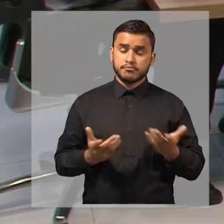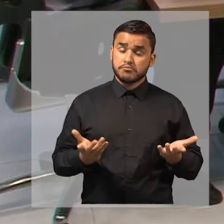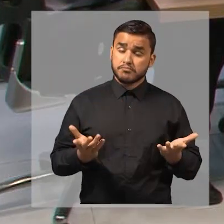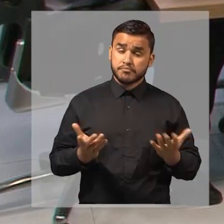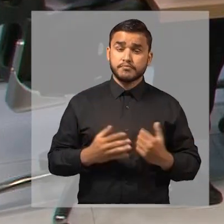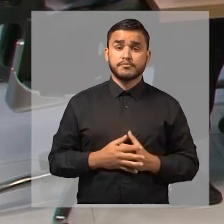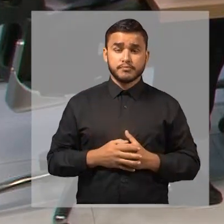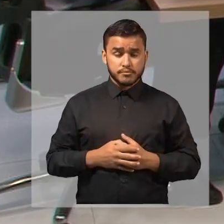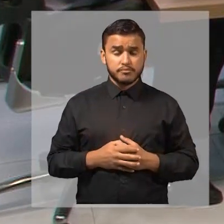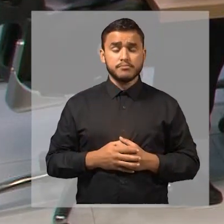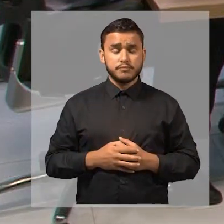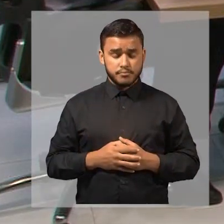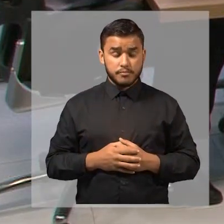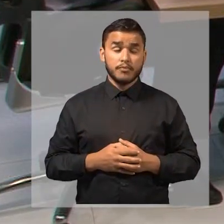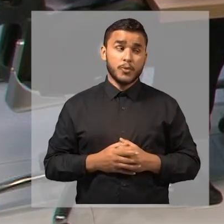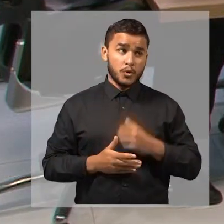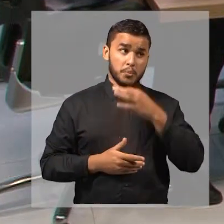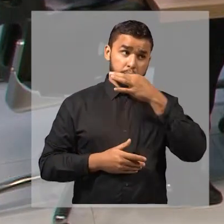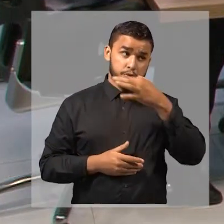uma coisa...